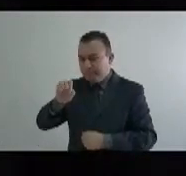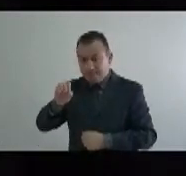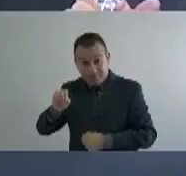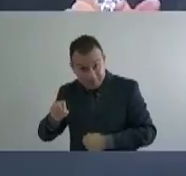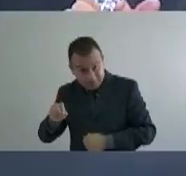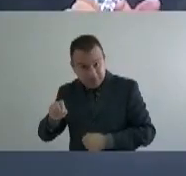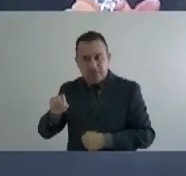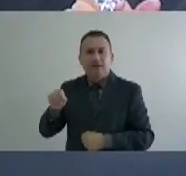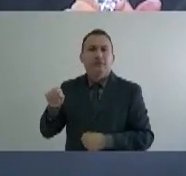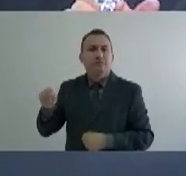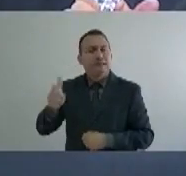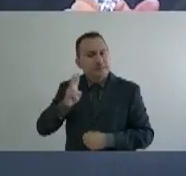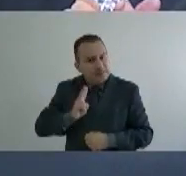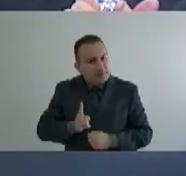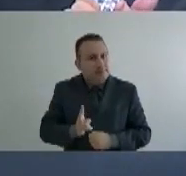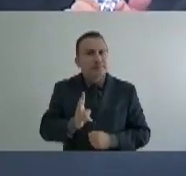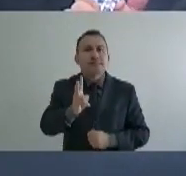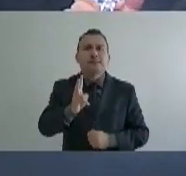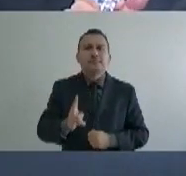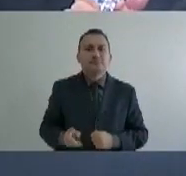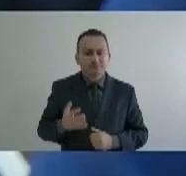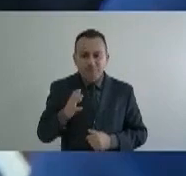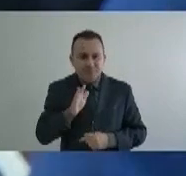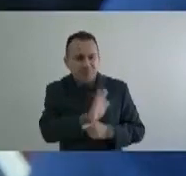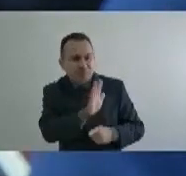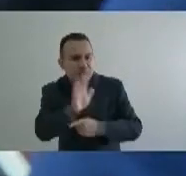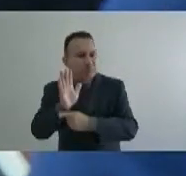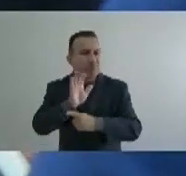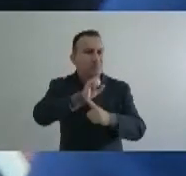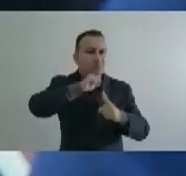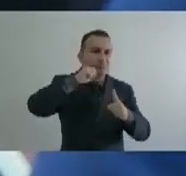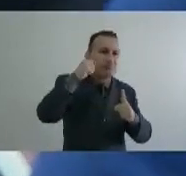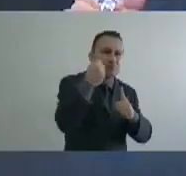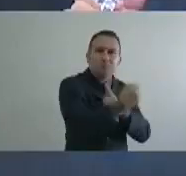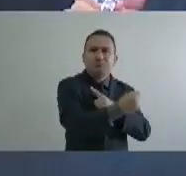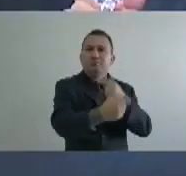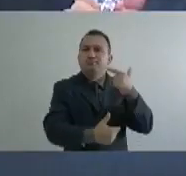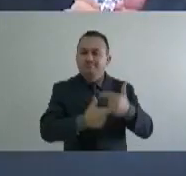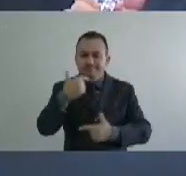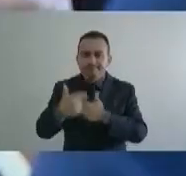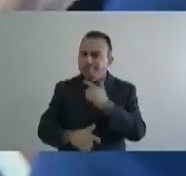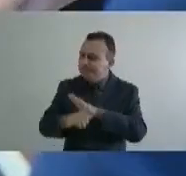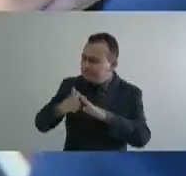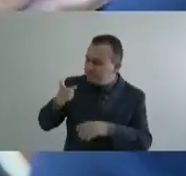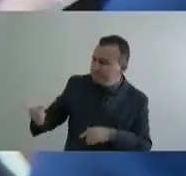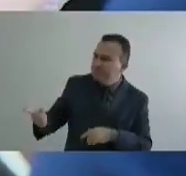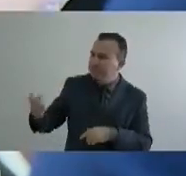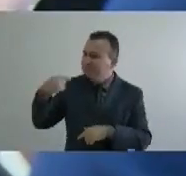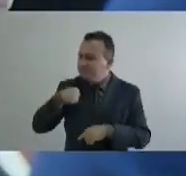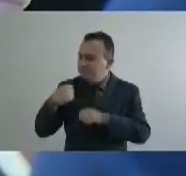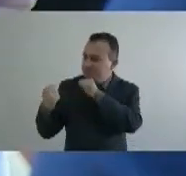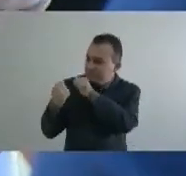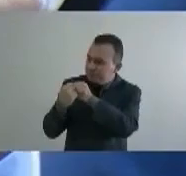que sempre primou pelos trabalhos sociais, a parceria que já fizemos, né, no